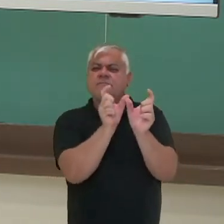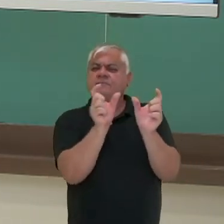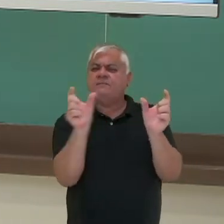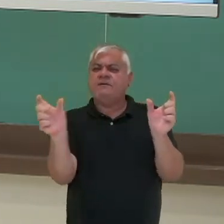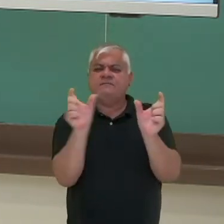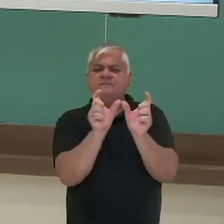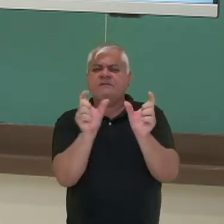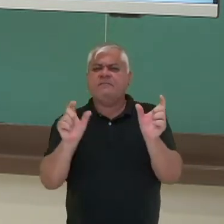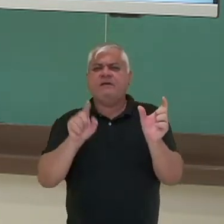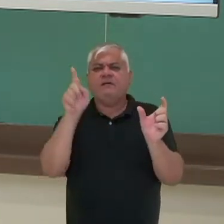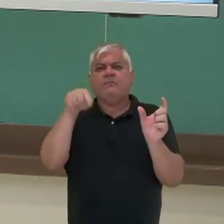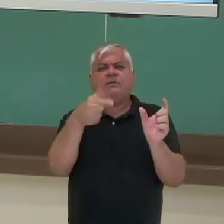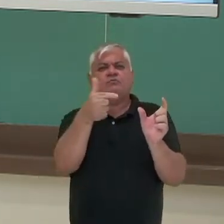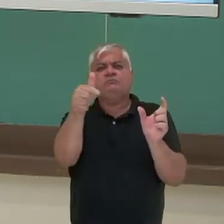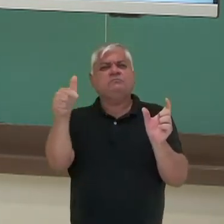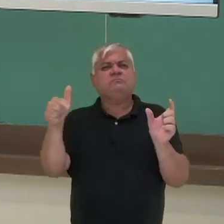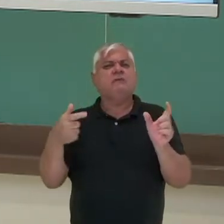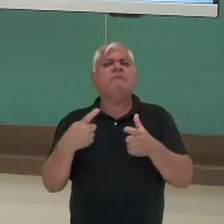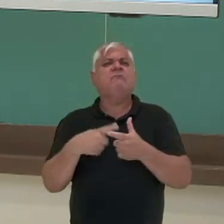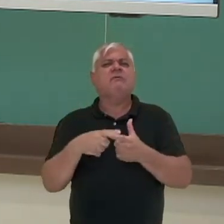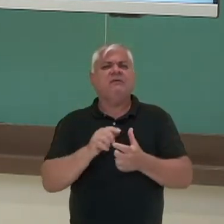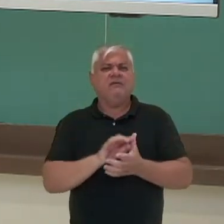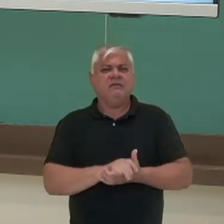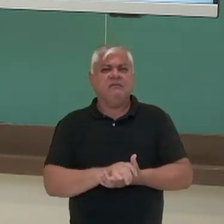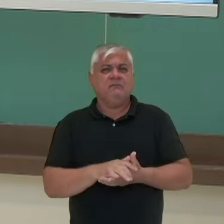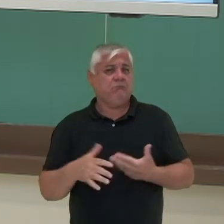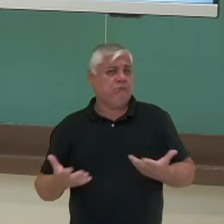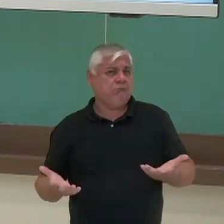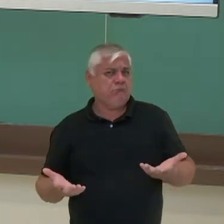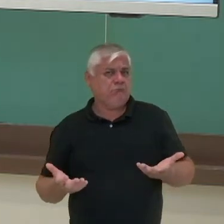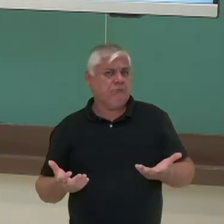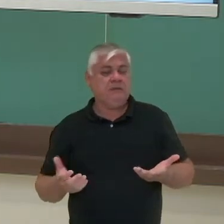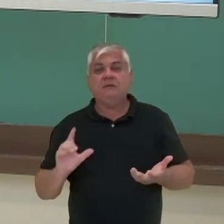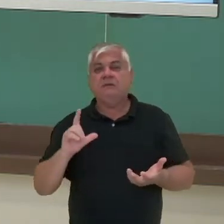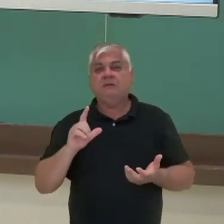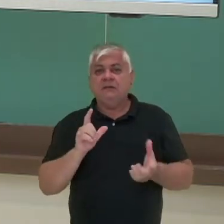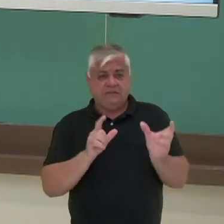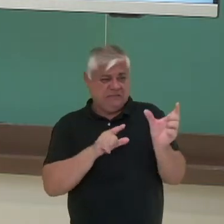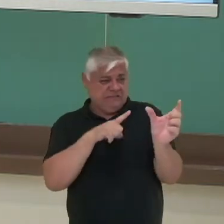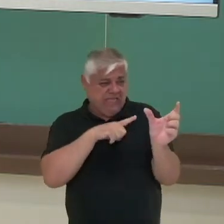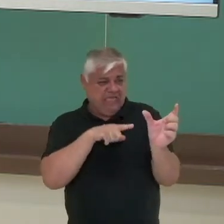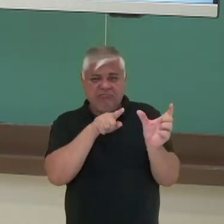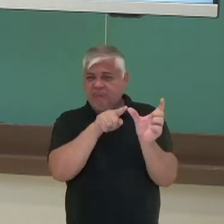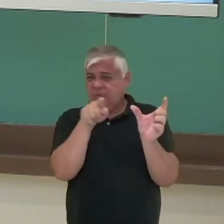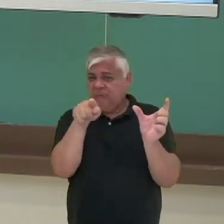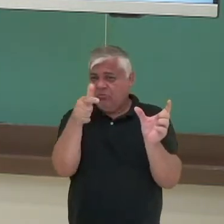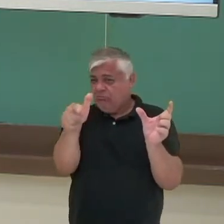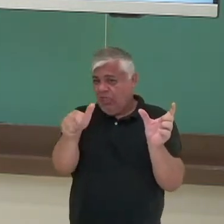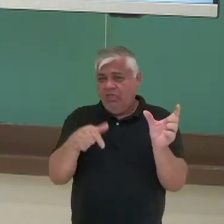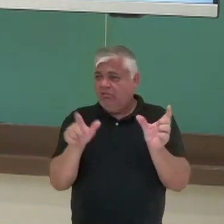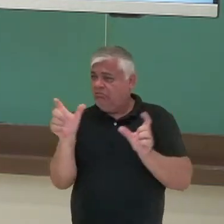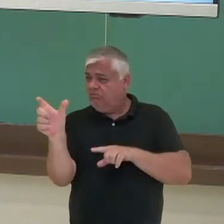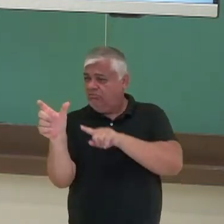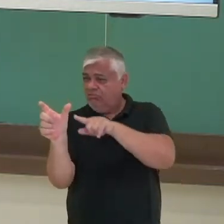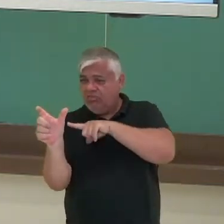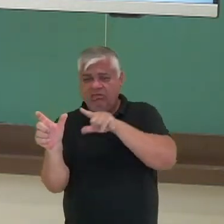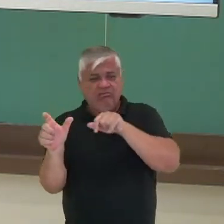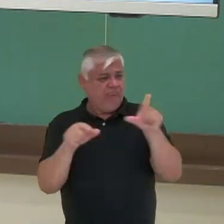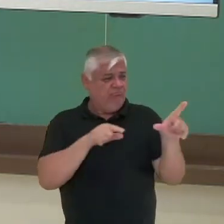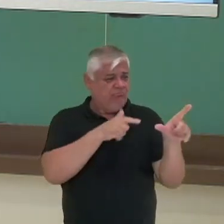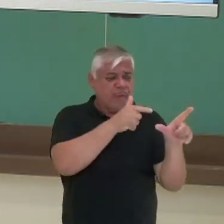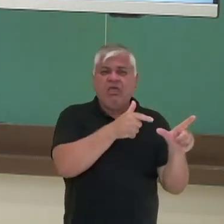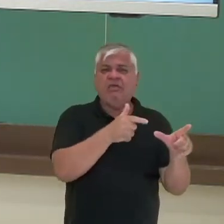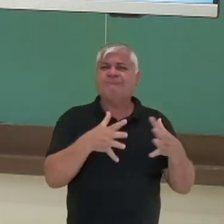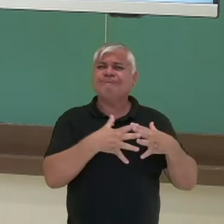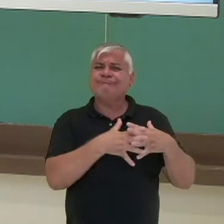têm acento gráfico? Por que será? Algumas têm, outras não têm, isso gera confusão, né?